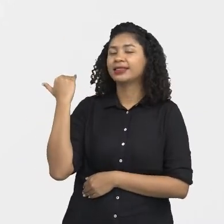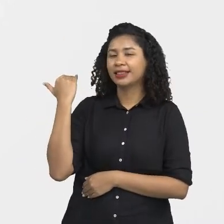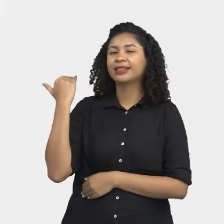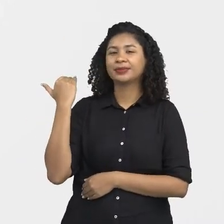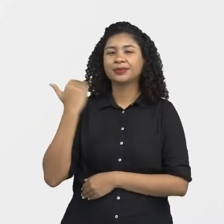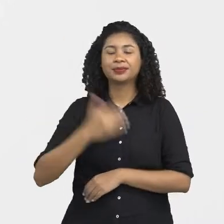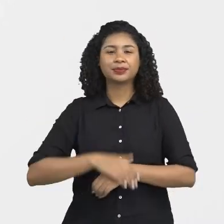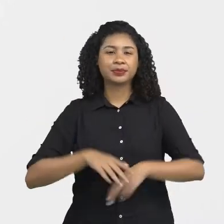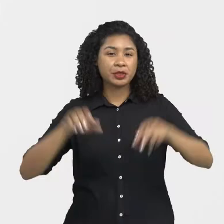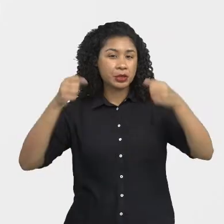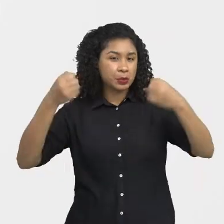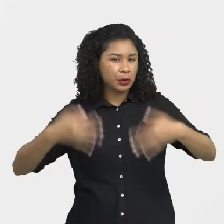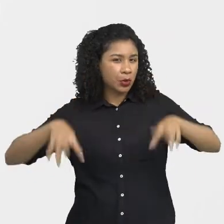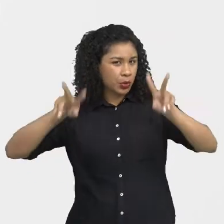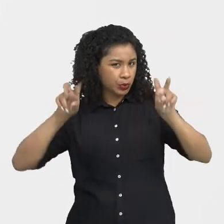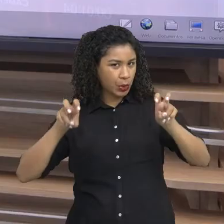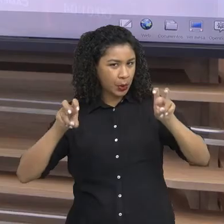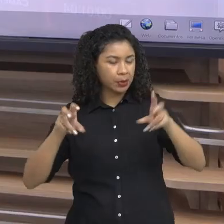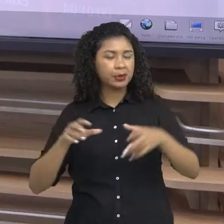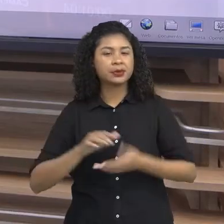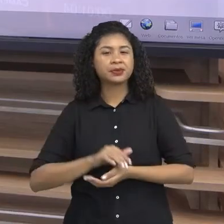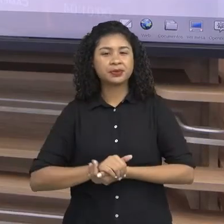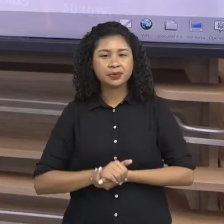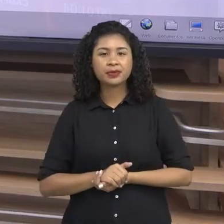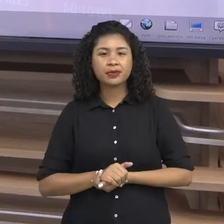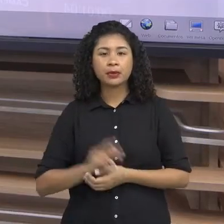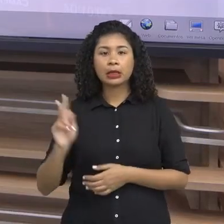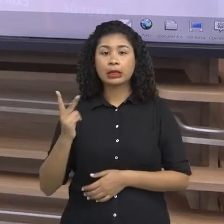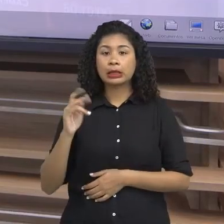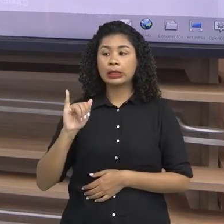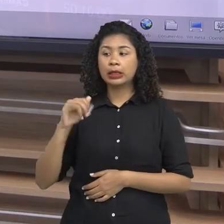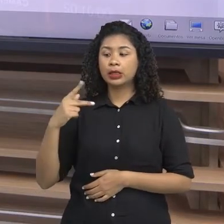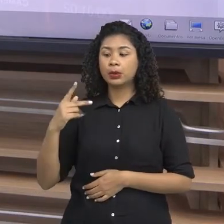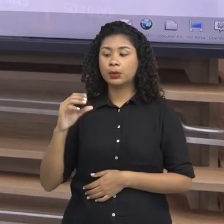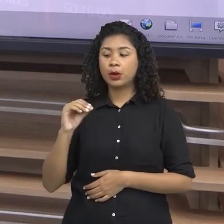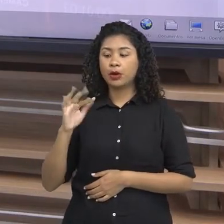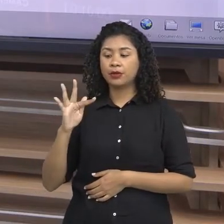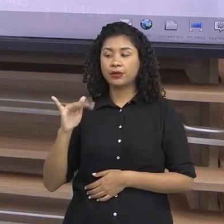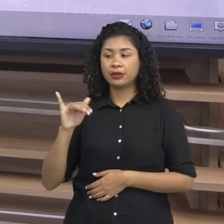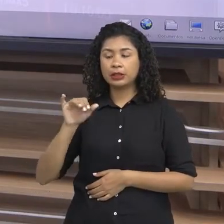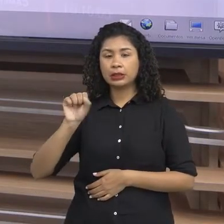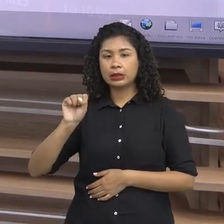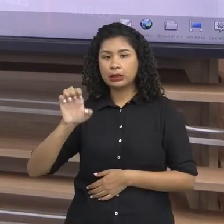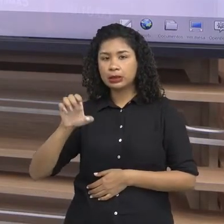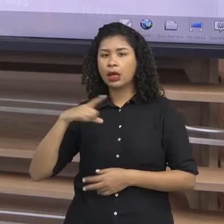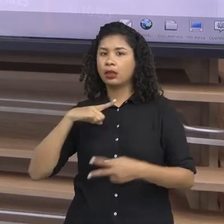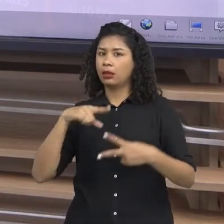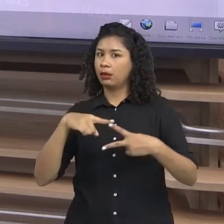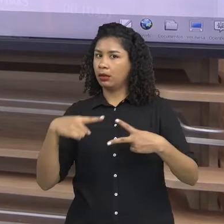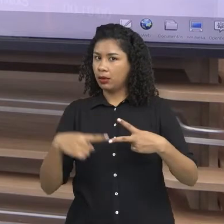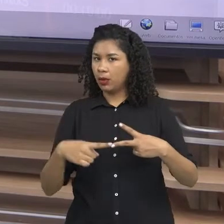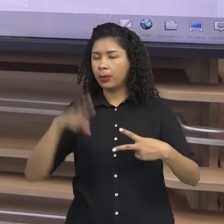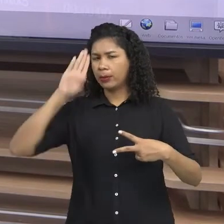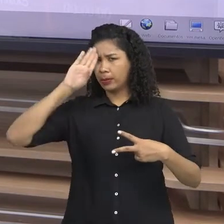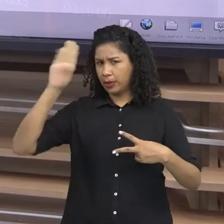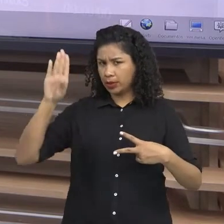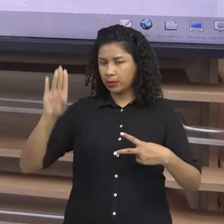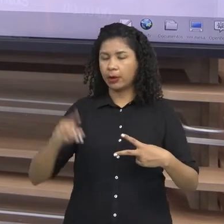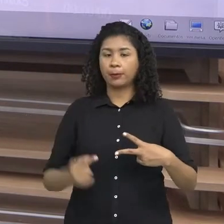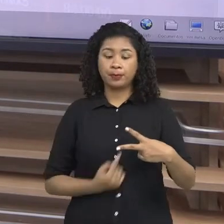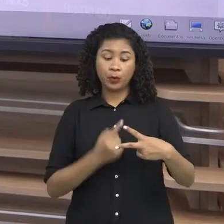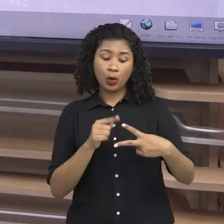anterior, que falou sobre o sistema endócrino, que a hipófise ela apresenta ali dois lóbulos. Né, tem um que ele